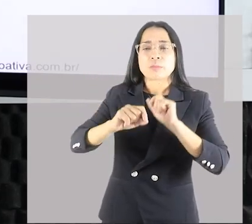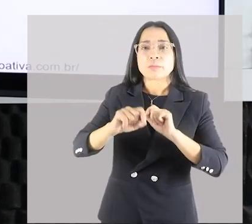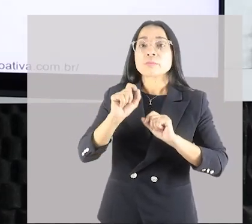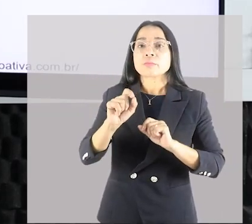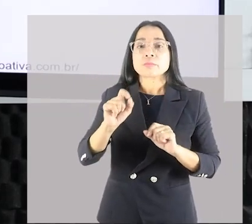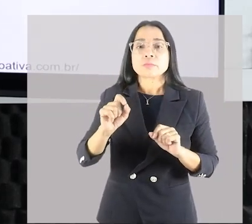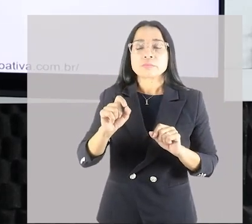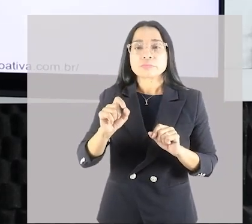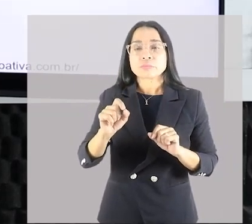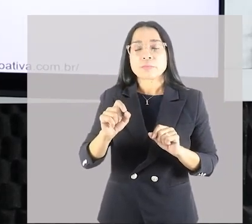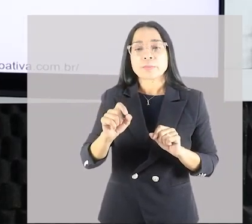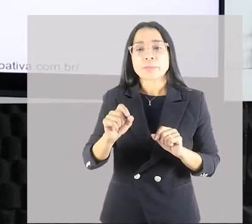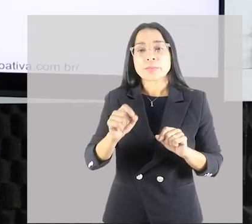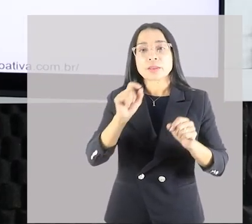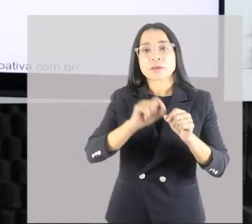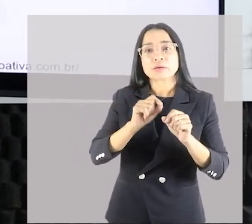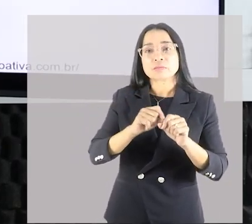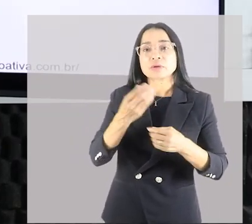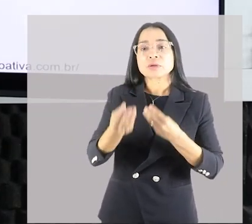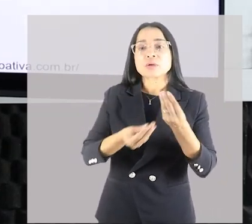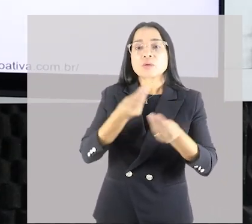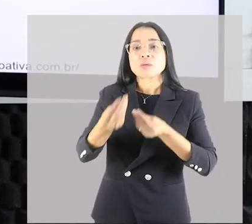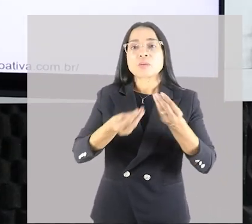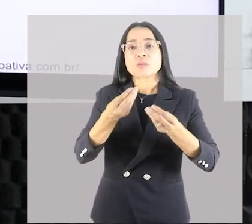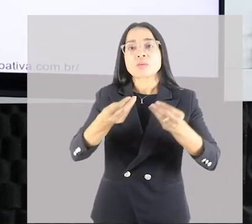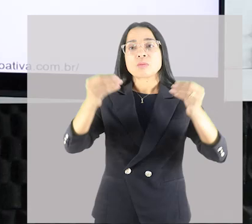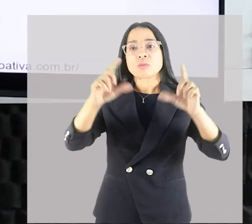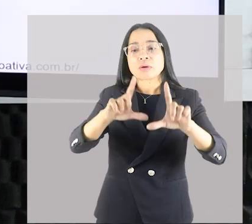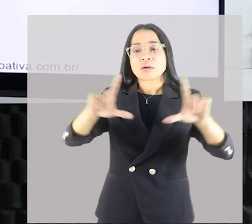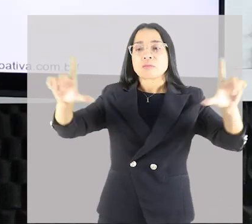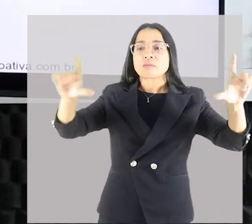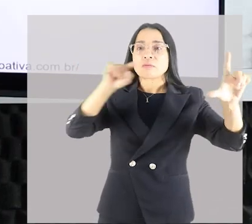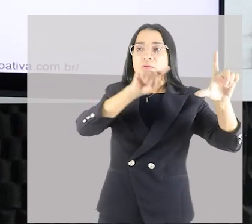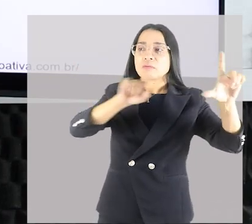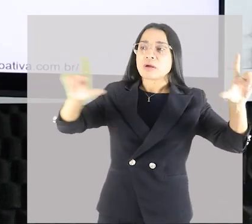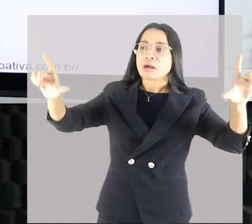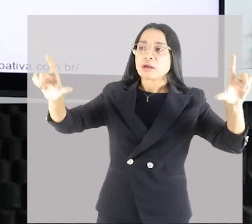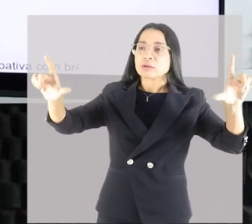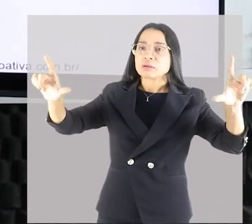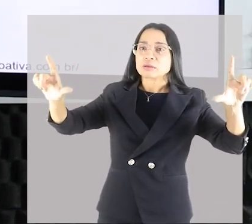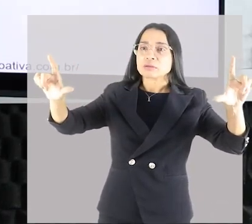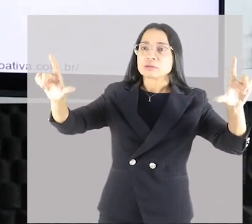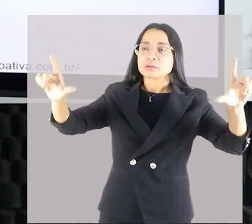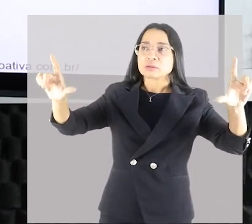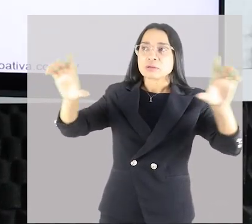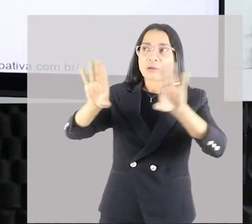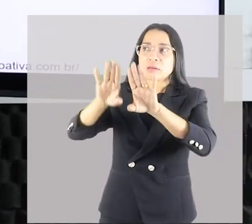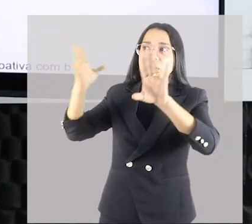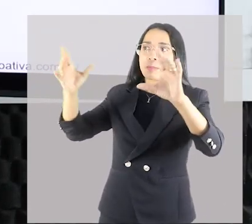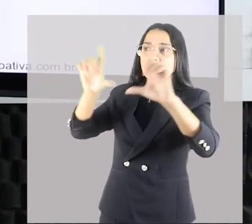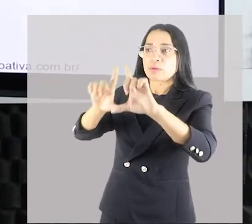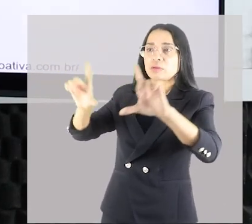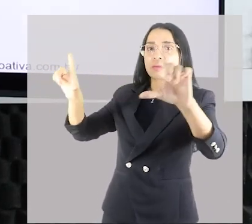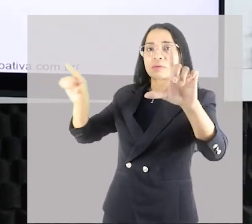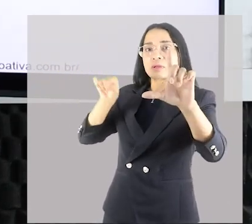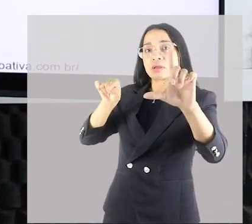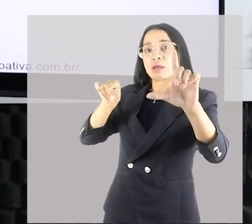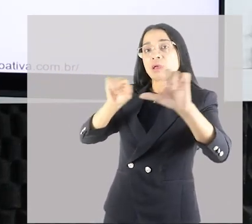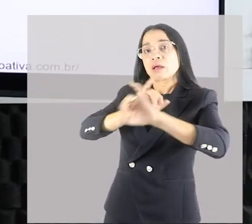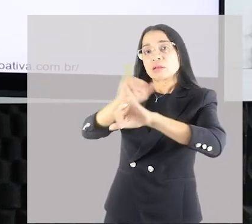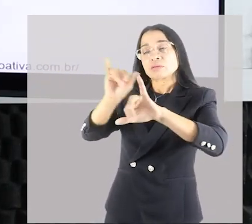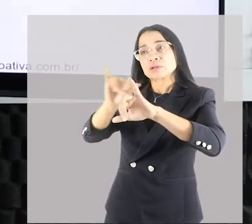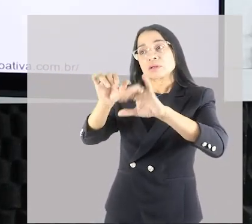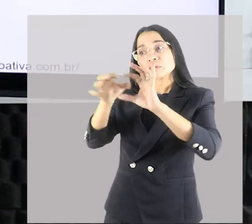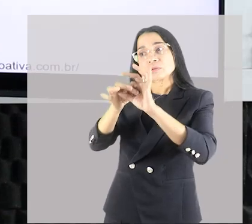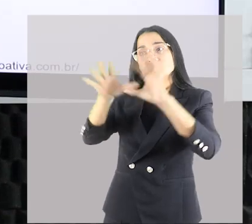E isso era feito através de uma faixa que eles colocavam na porta tá? Anunciando que estariam liberados